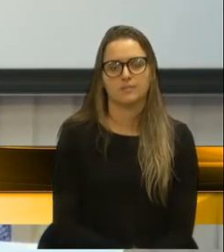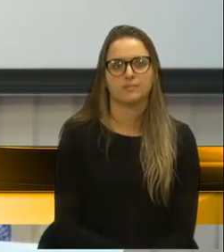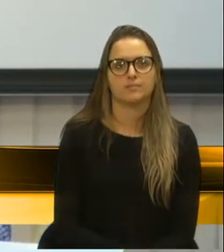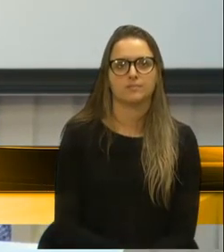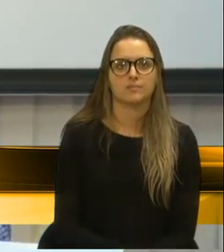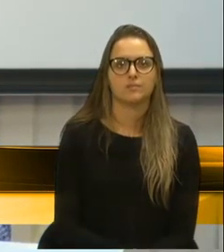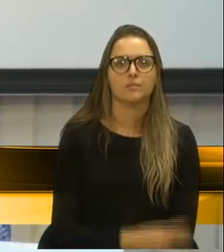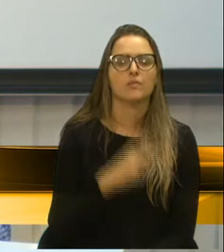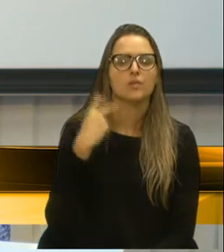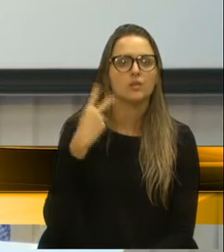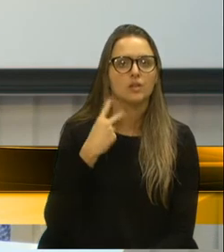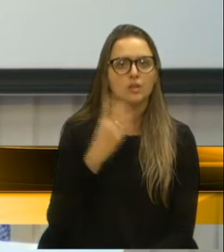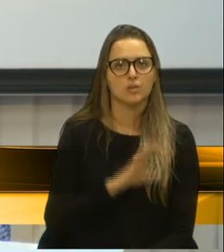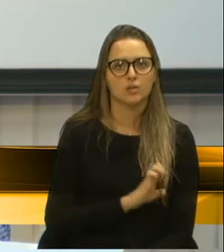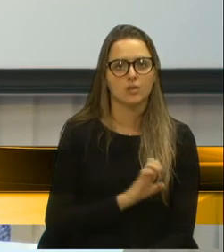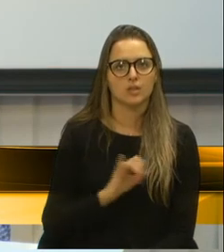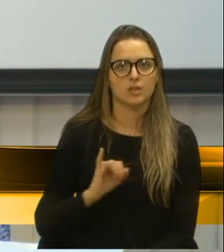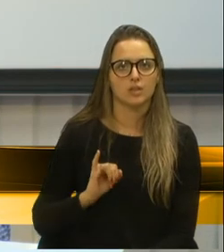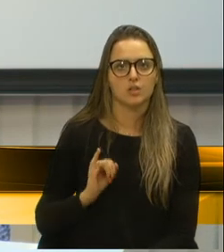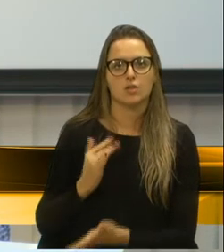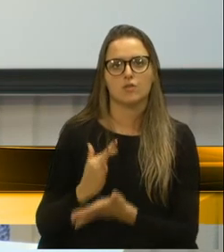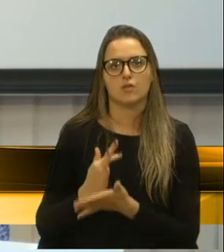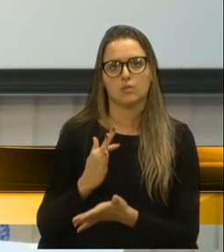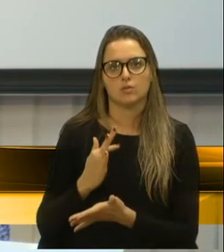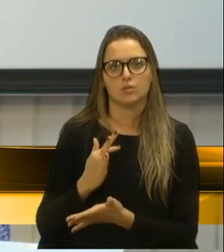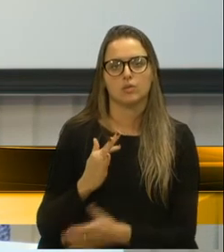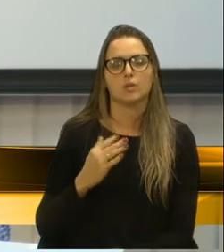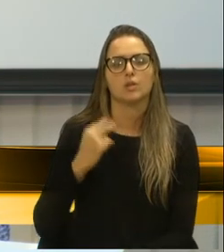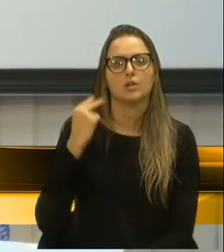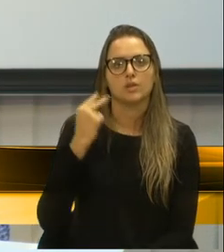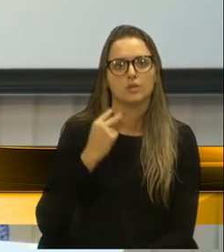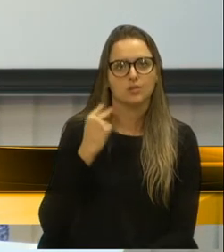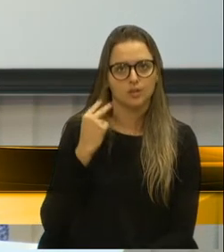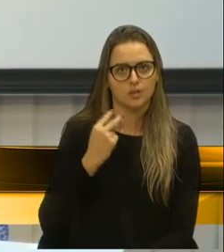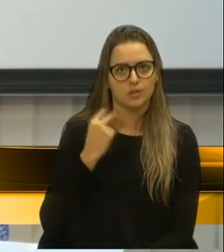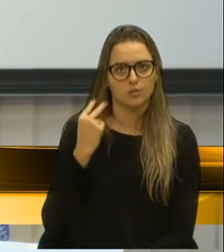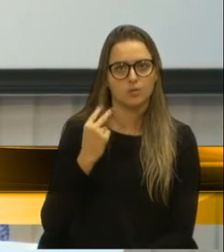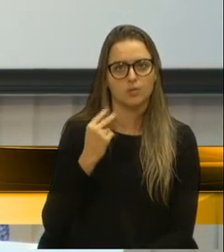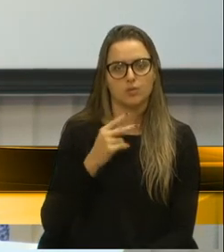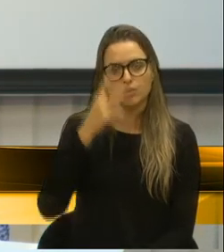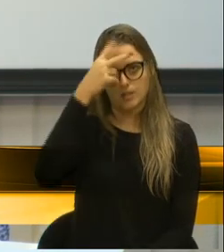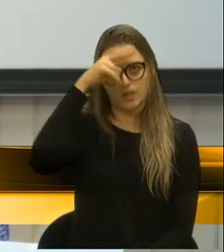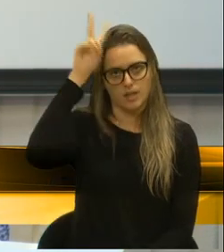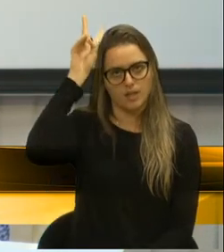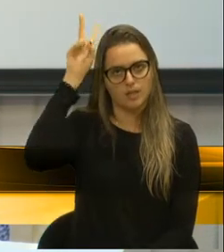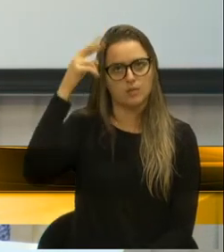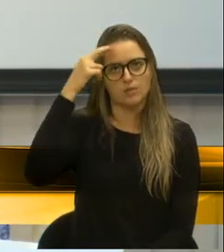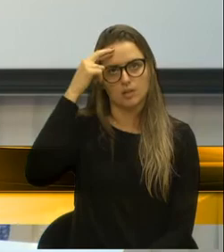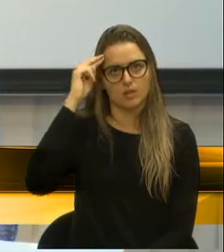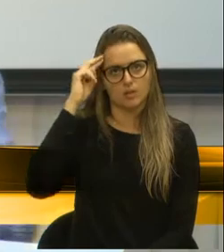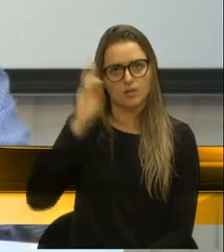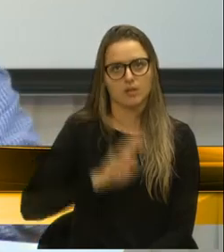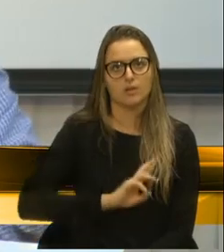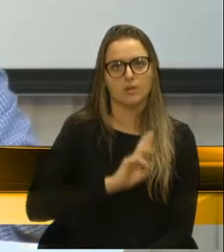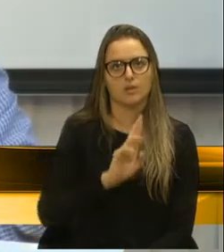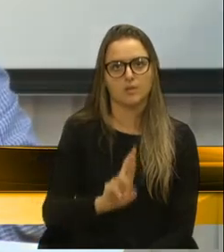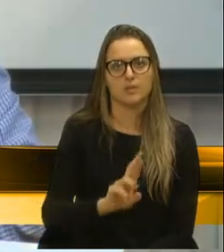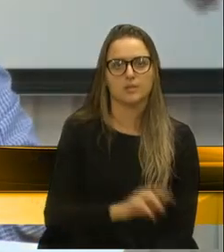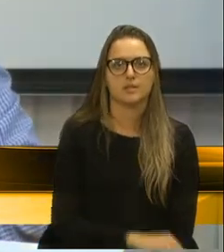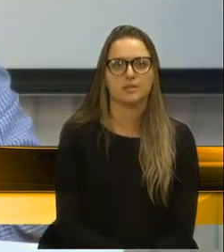com o vereador Ed Carlos ausente e vereadores Edson da Rosa e Rafael Bueno em